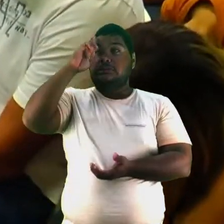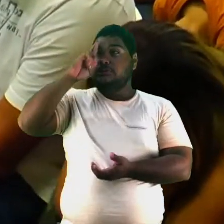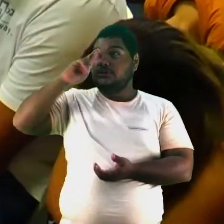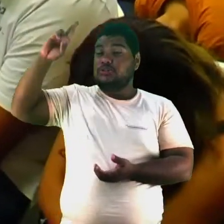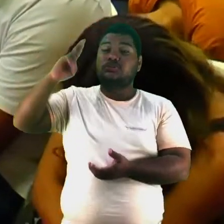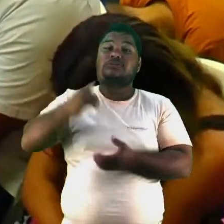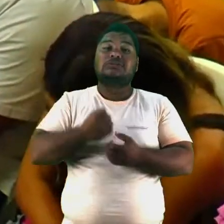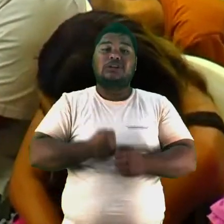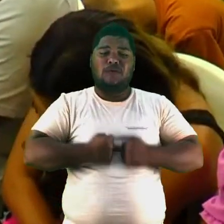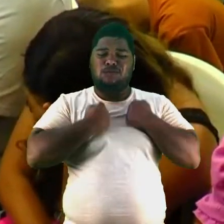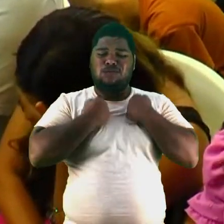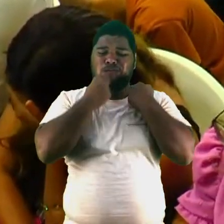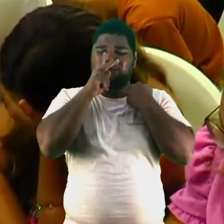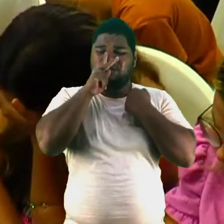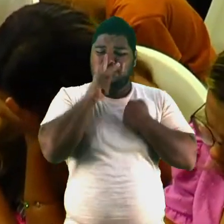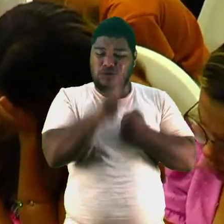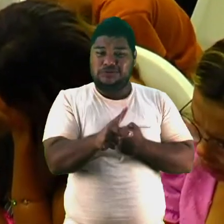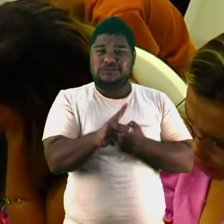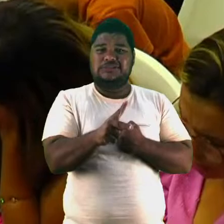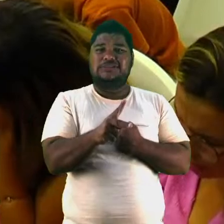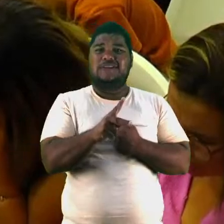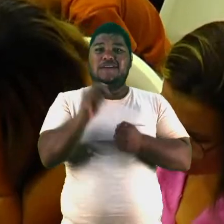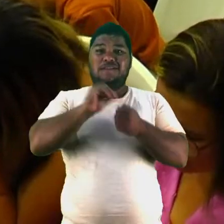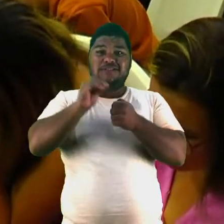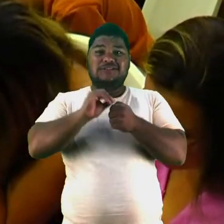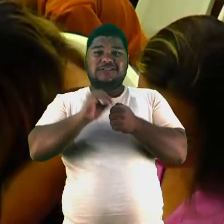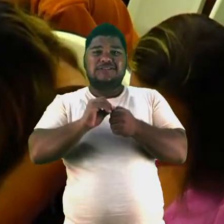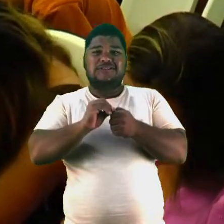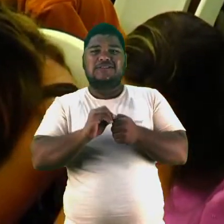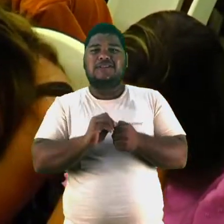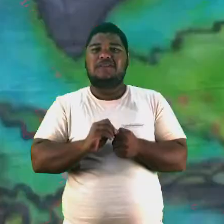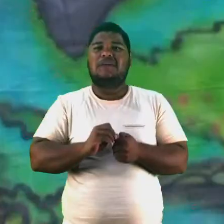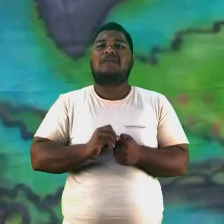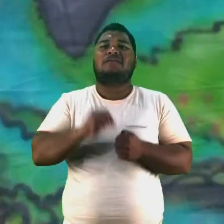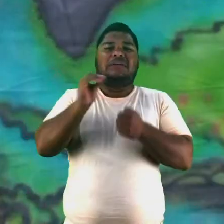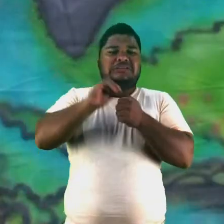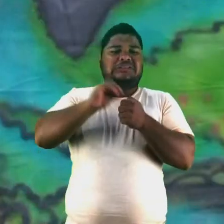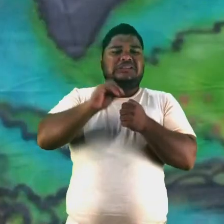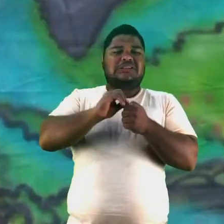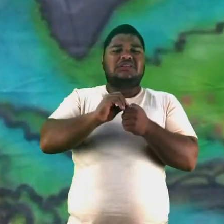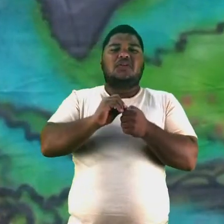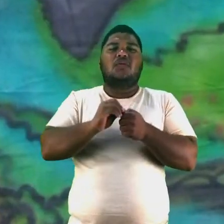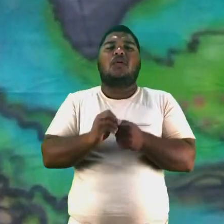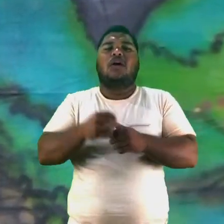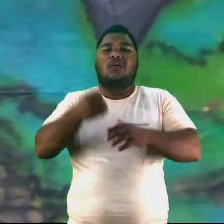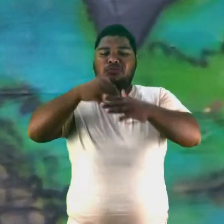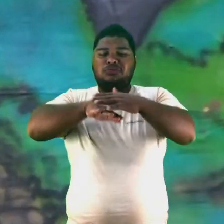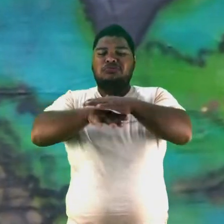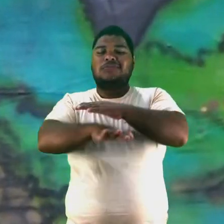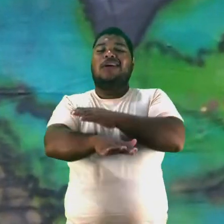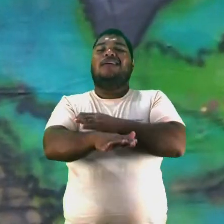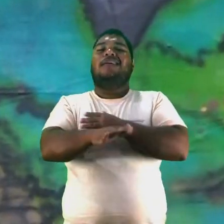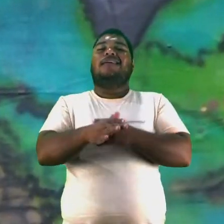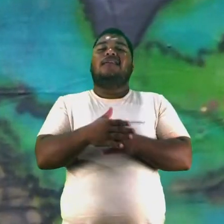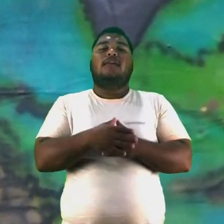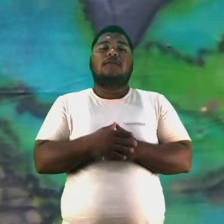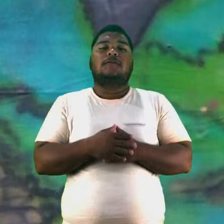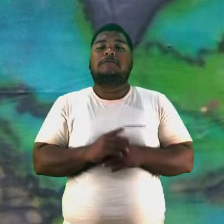forças e venhamos a fazer disso uma rotina, um hábito desenvolvido, onde